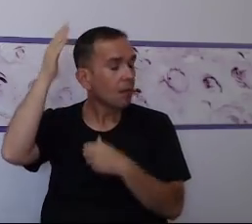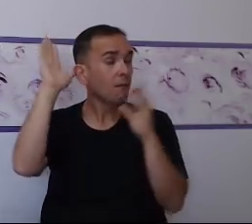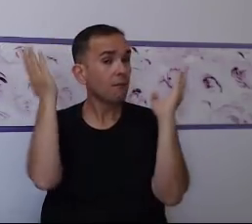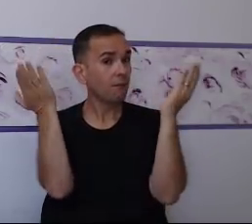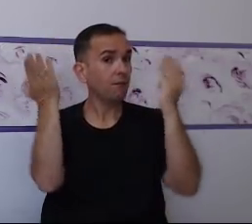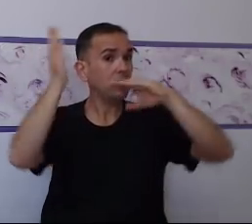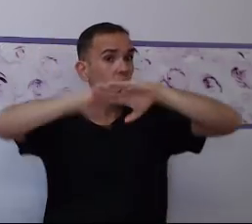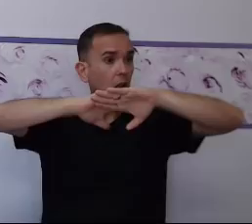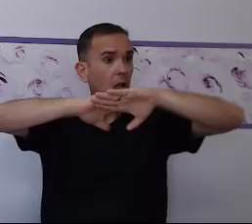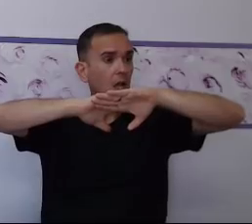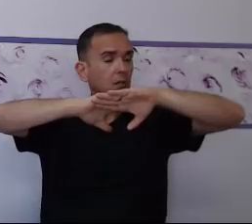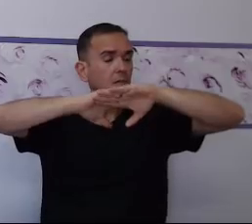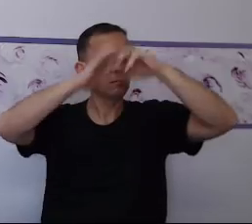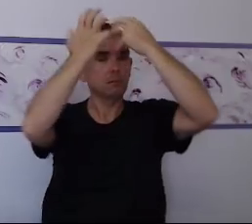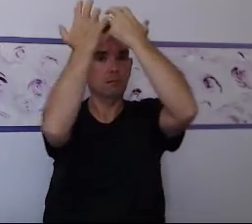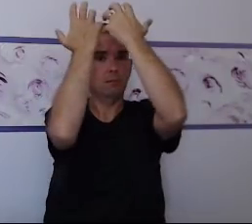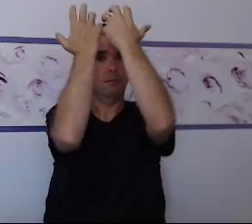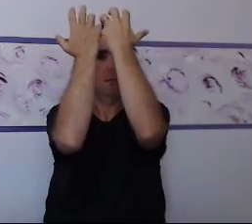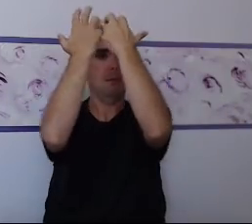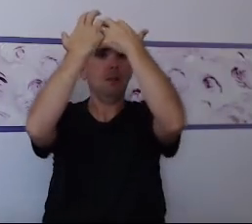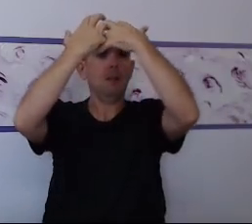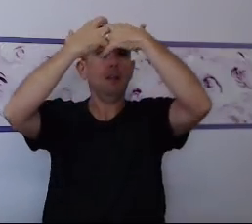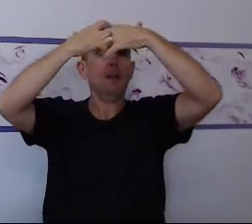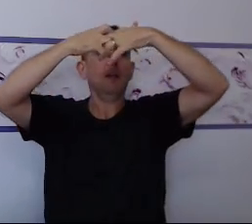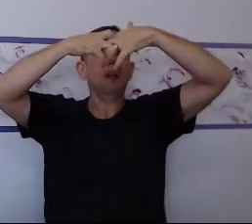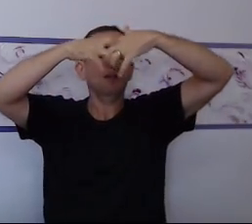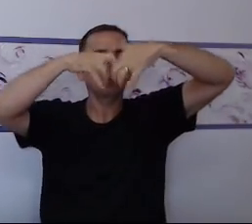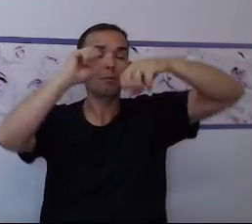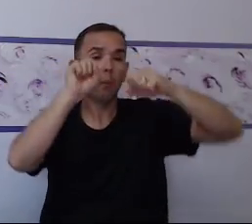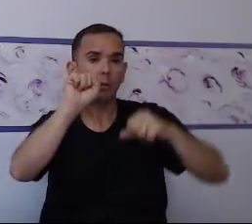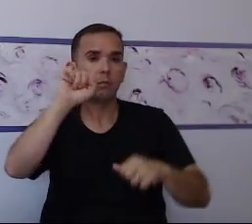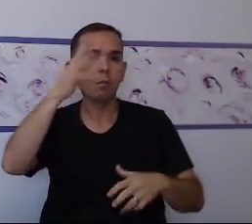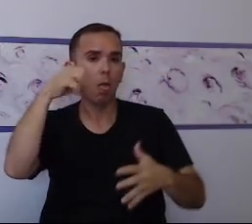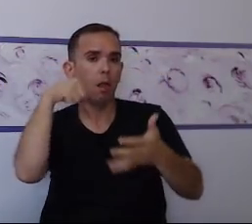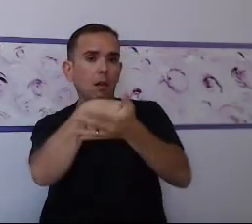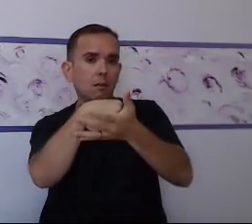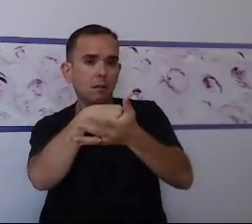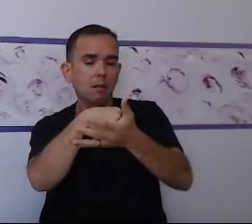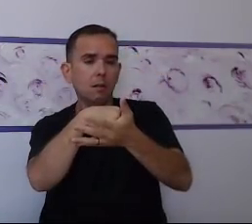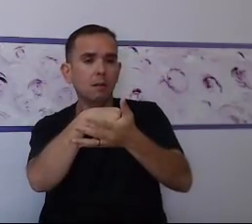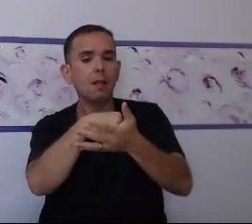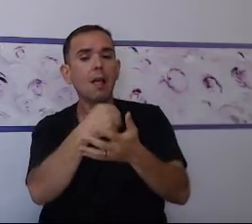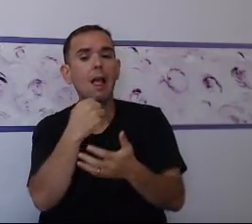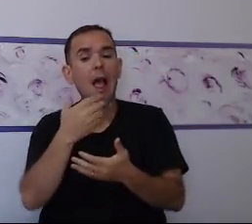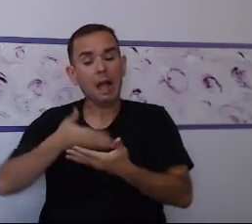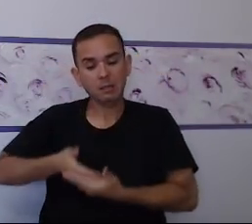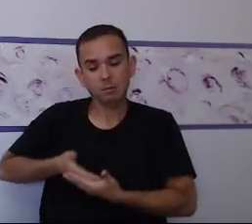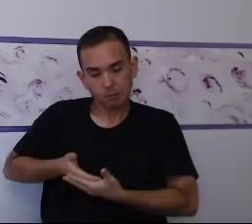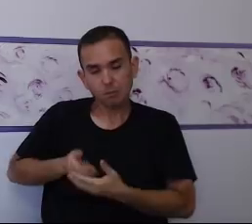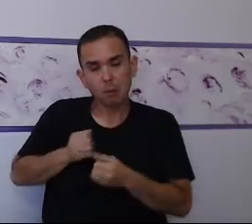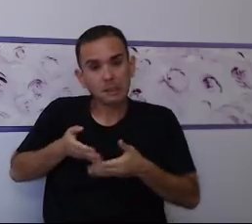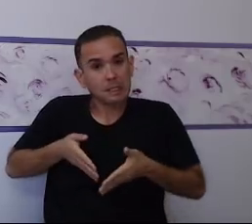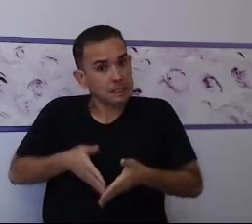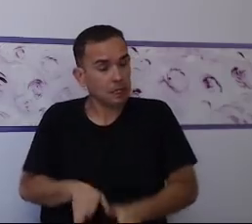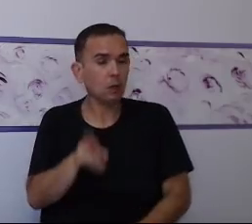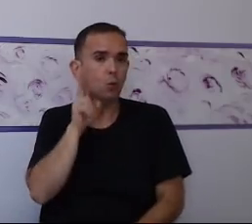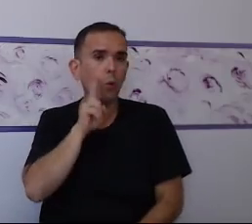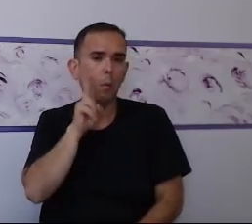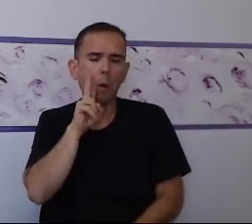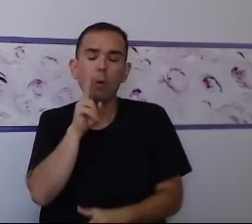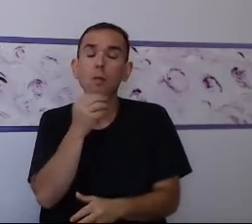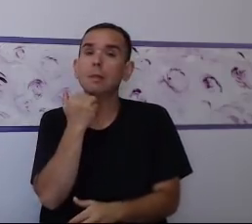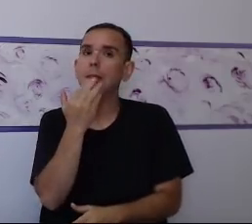fechar essa calota craniana, a gente pode ter traumas, né? Então, o bebê muitas vezes pode ter nascido normal, sem